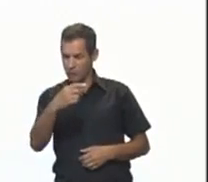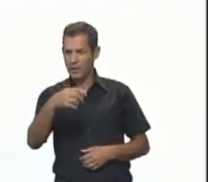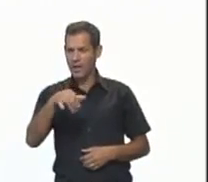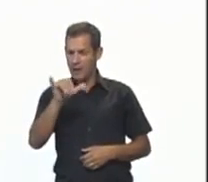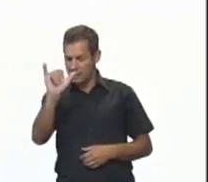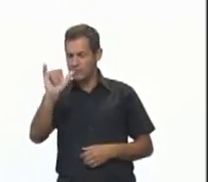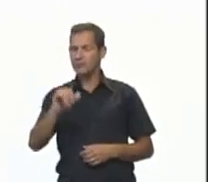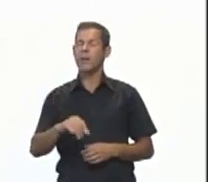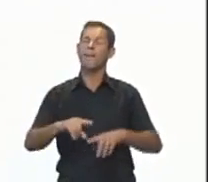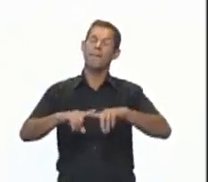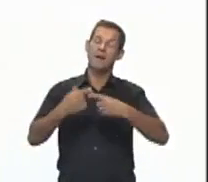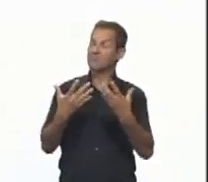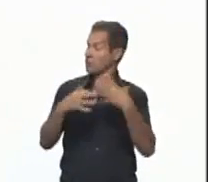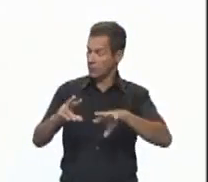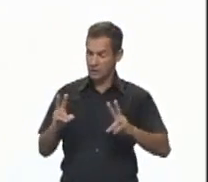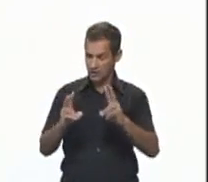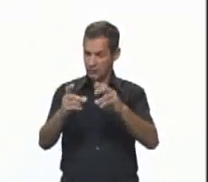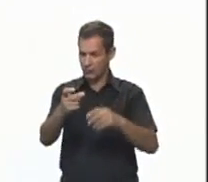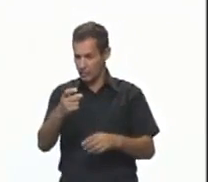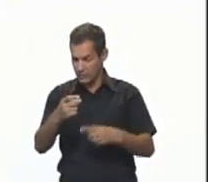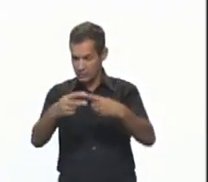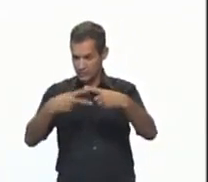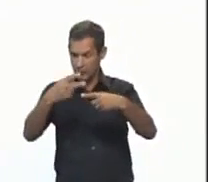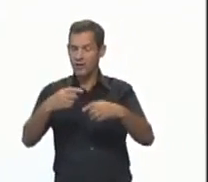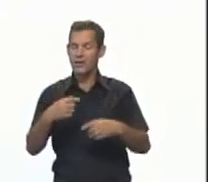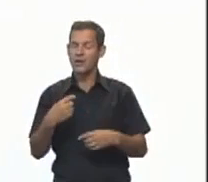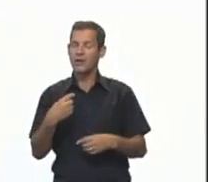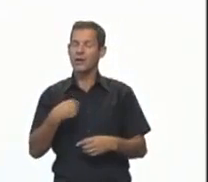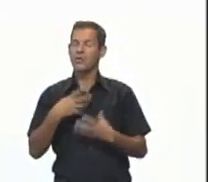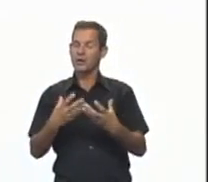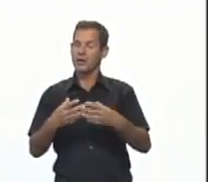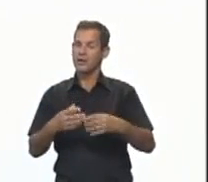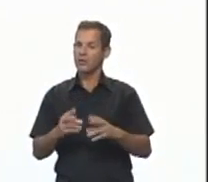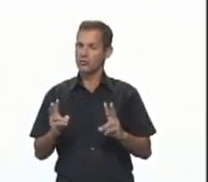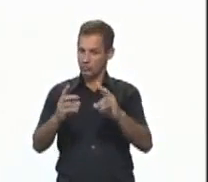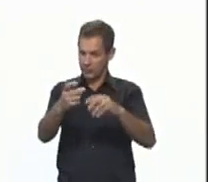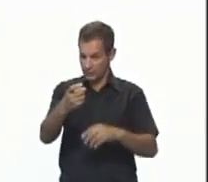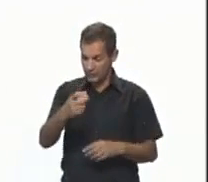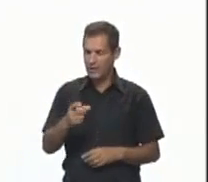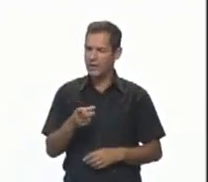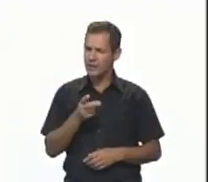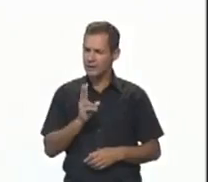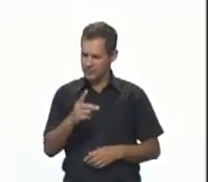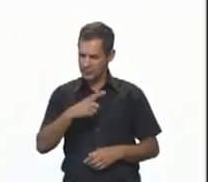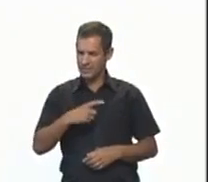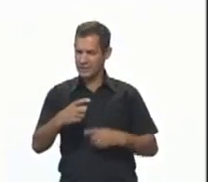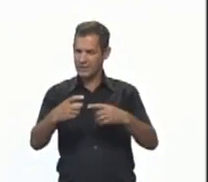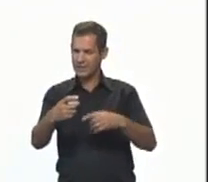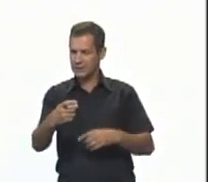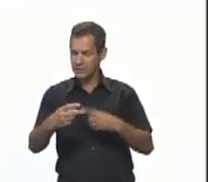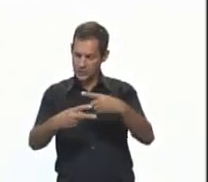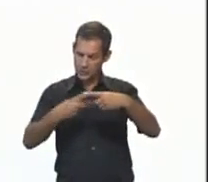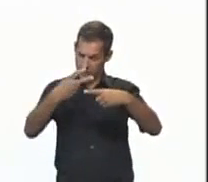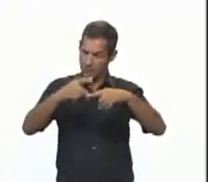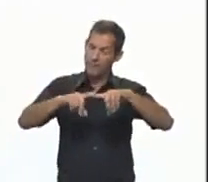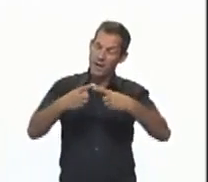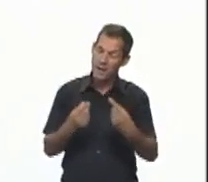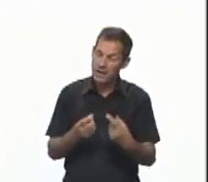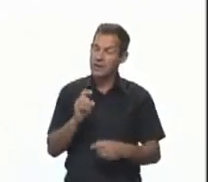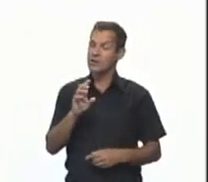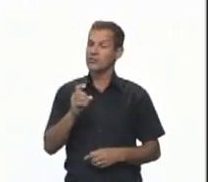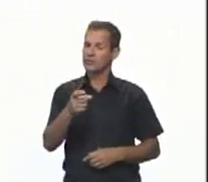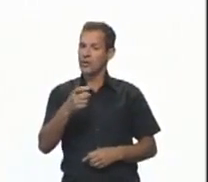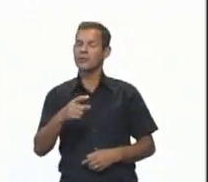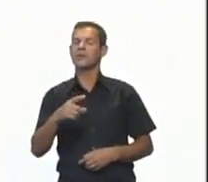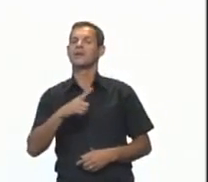y. Mas eu não quero o valor de x ao quadrado, eu quero o valor de x. Sempre que você tem x ao quadrado e você quer deixar ele só o